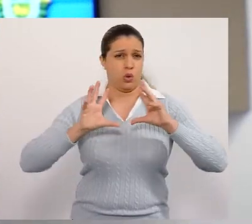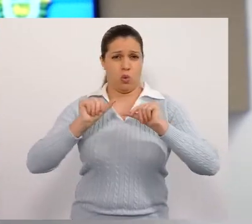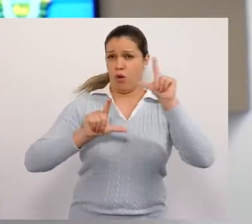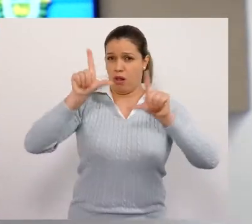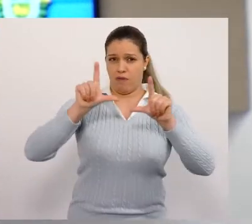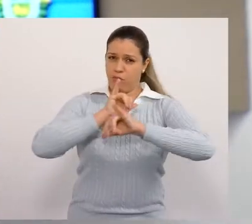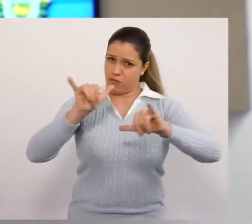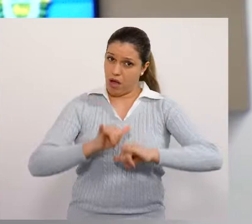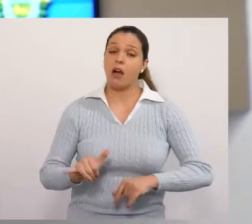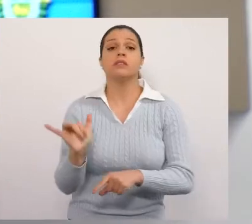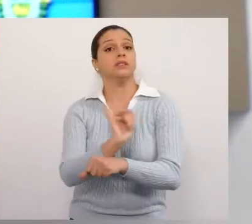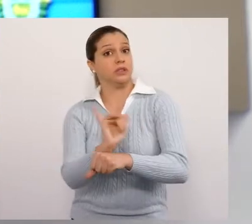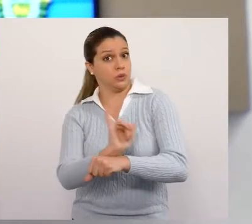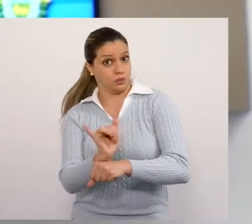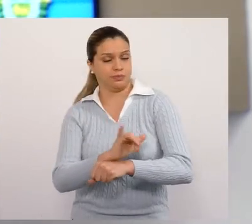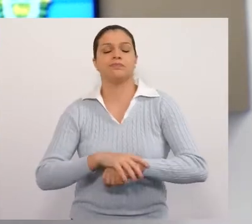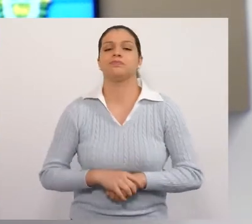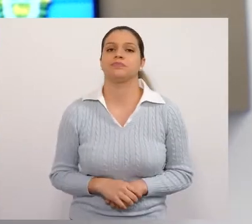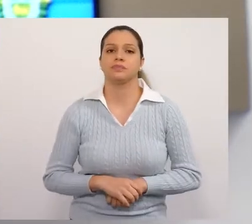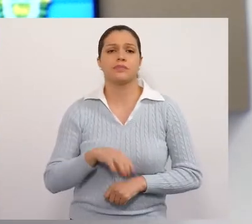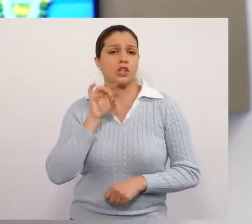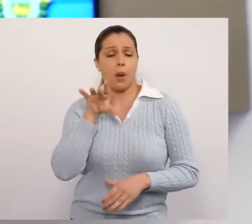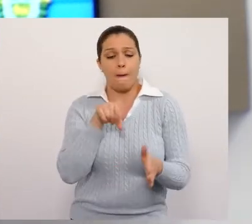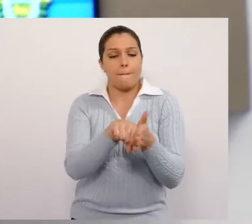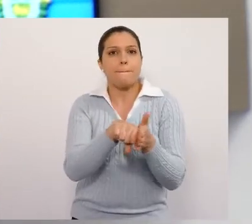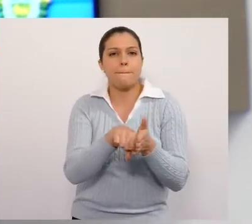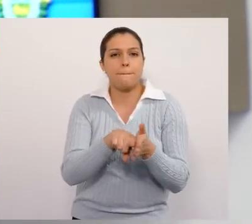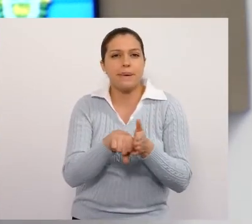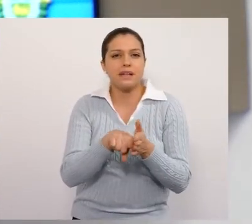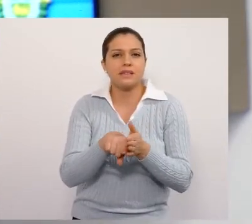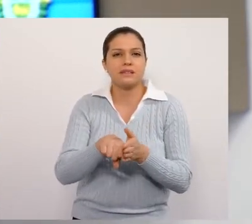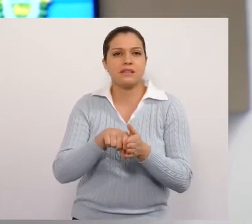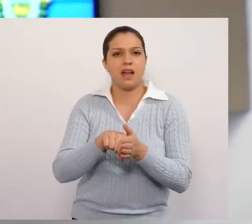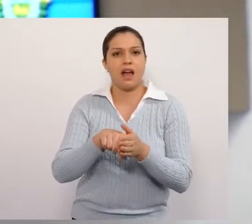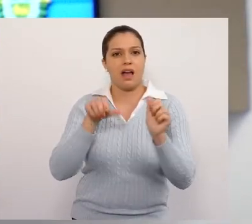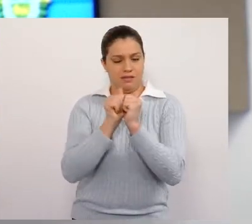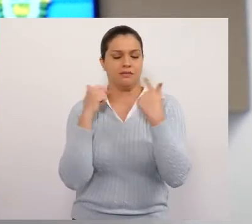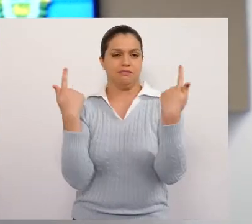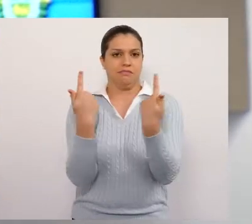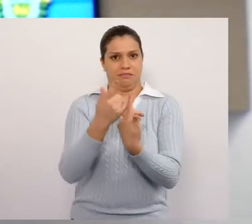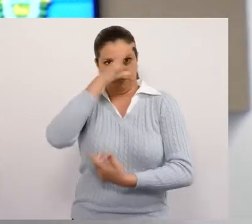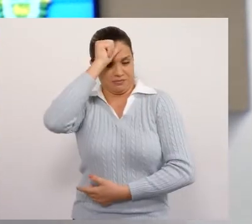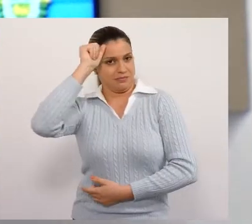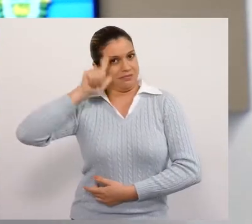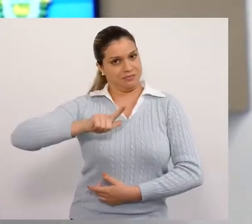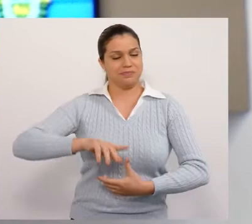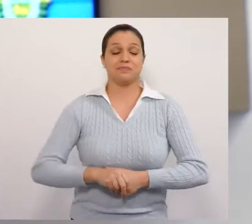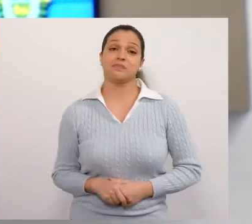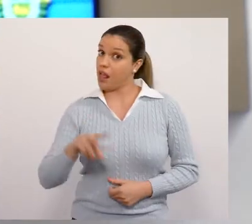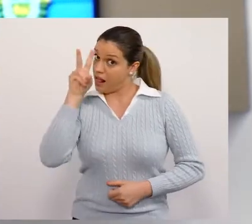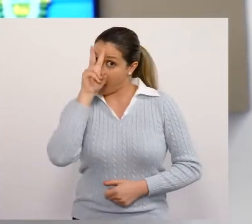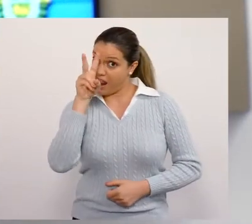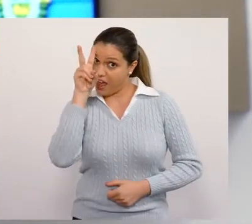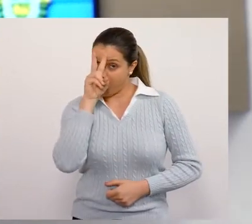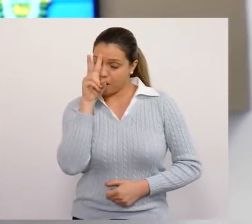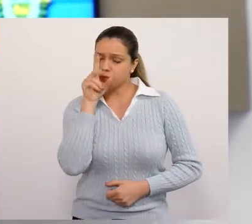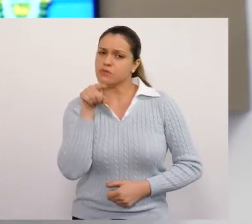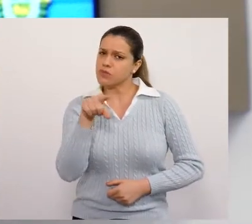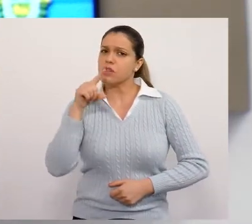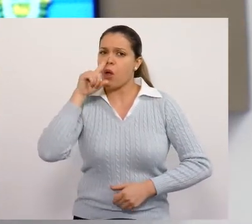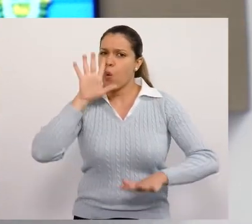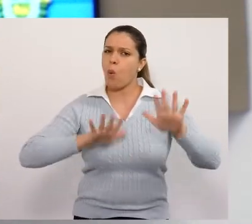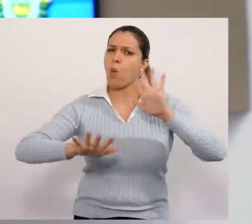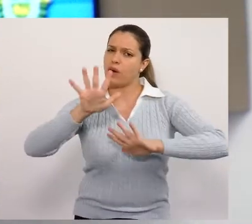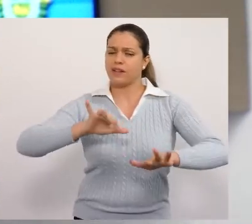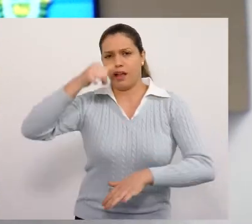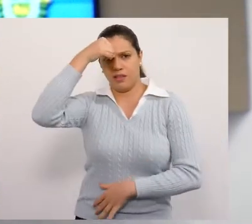outras reportagens no YouTube da Casa de Leis. Basta pesquisar por Assembleia Legislativa de Mato Grosso do Sul. E lembre-se,